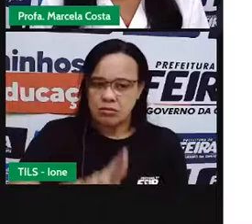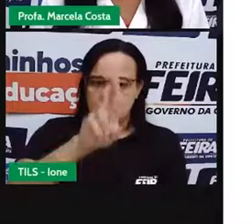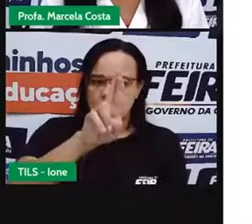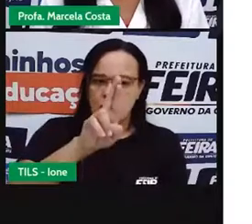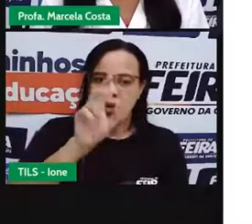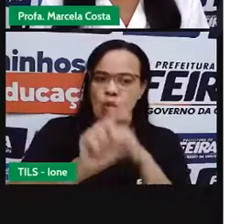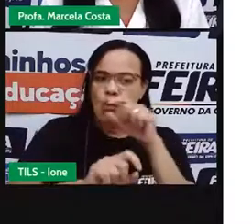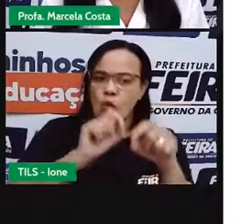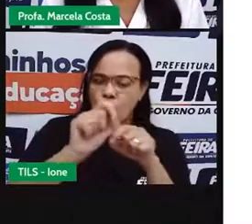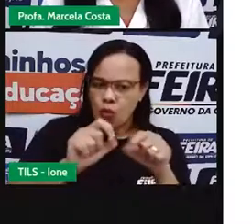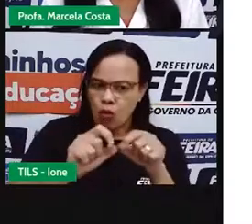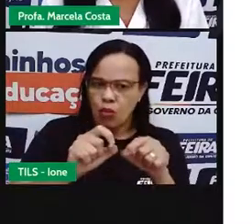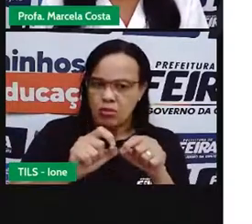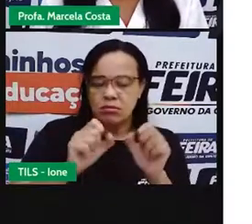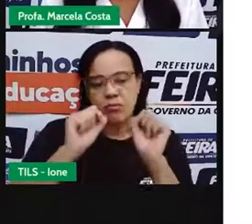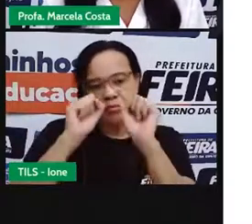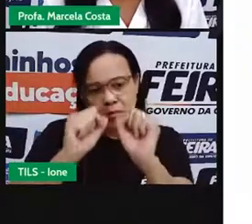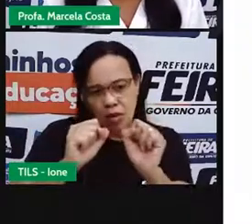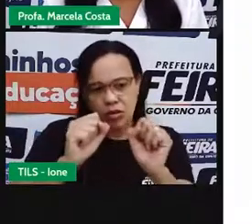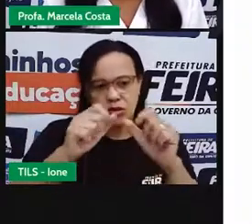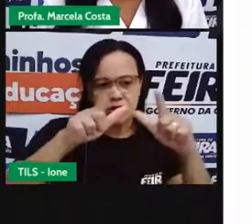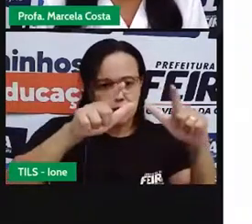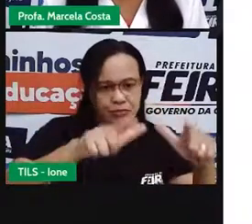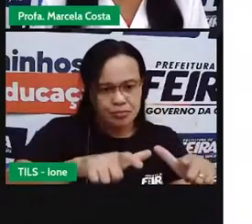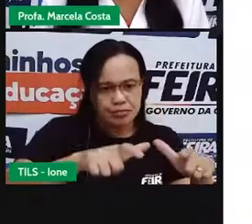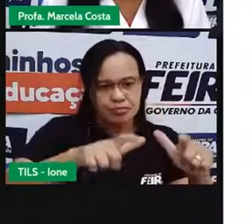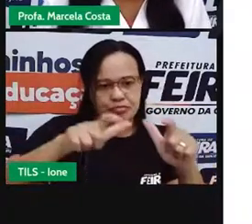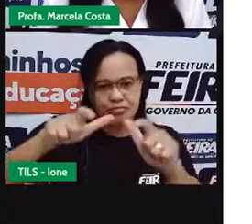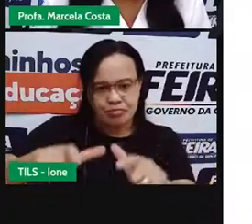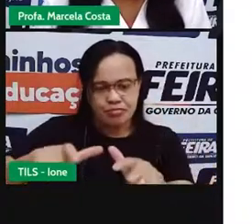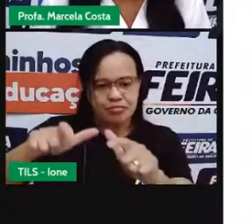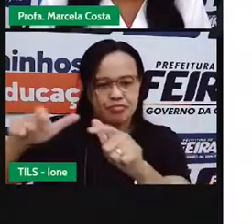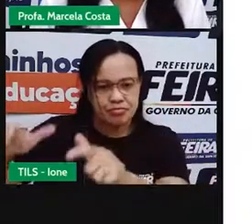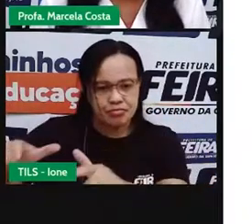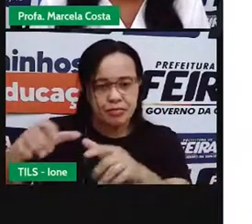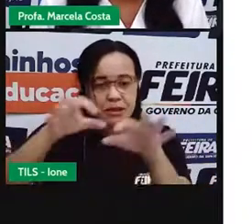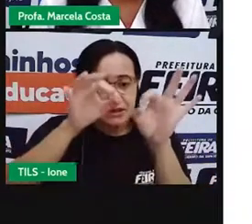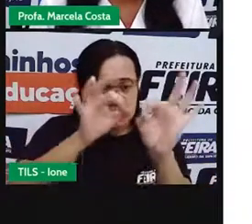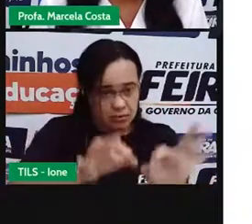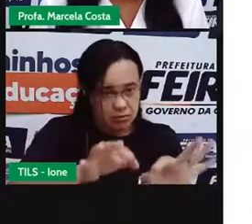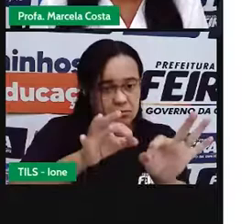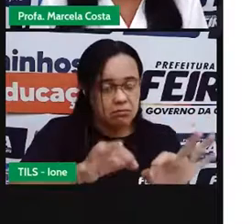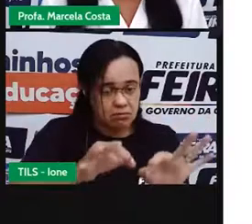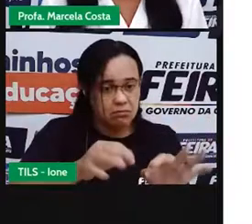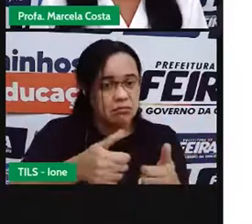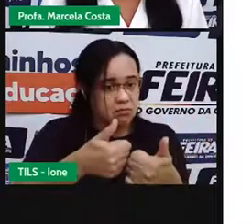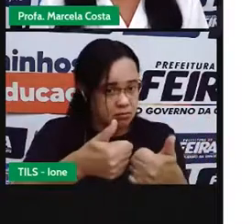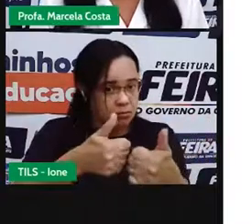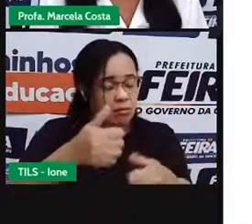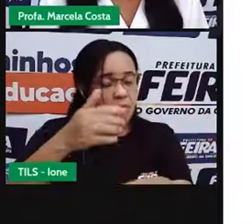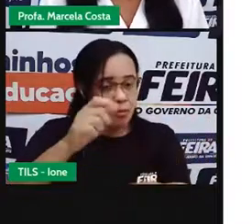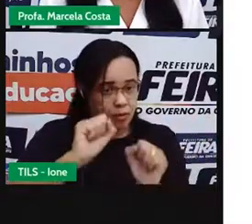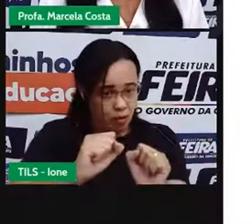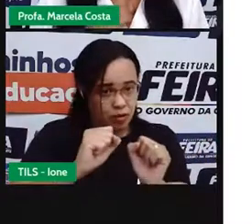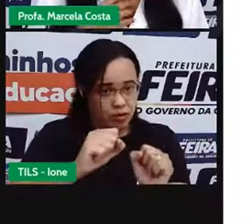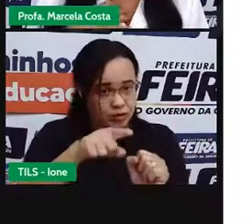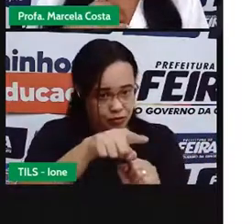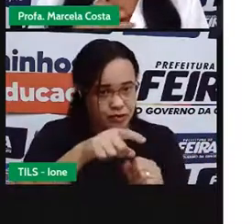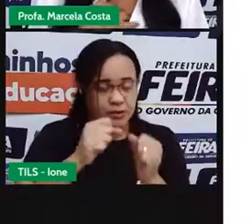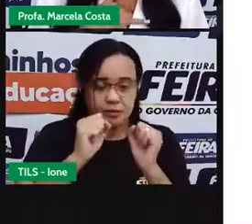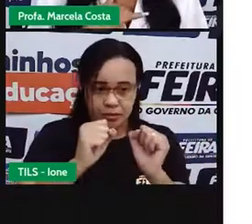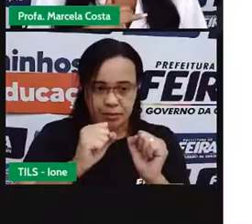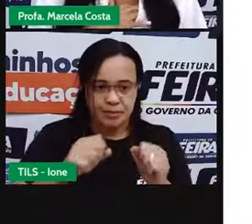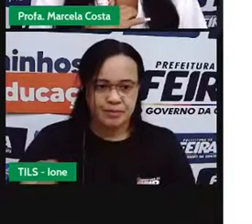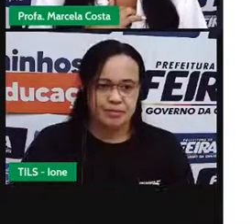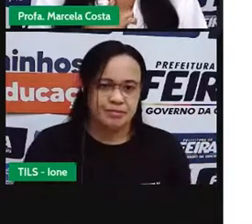ali os resíduos que são produzidos na sua casa e reciclar, dar um outro destino. Agora, você